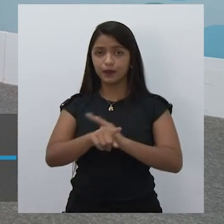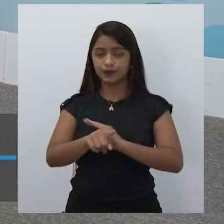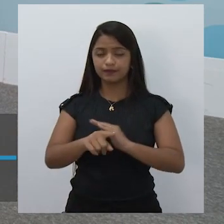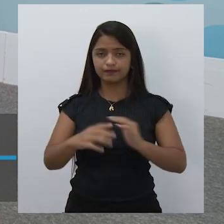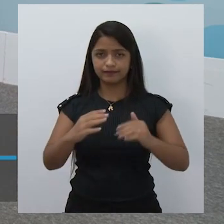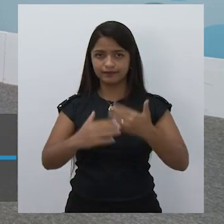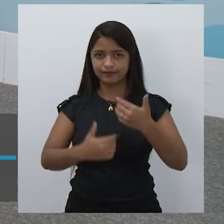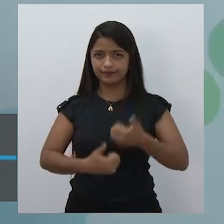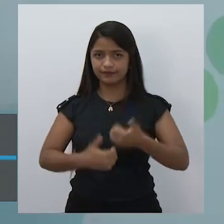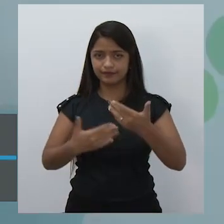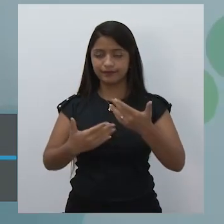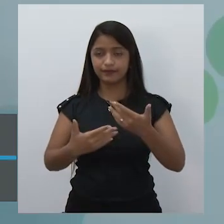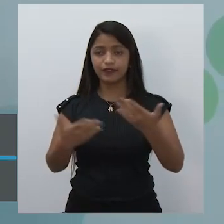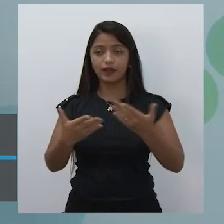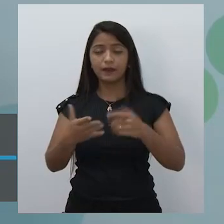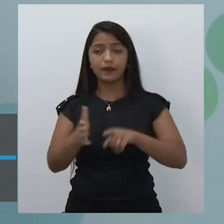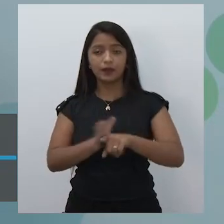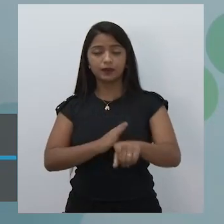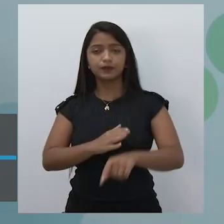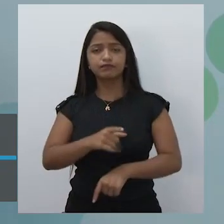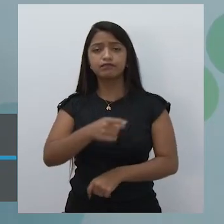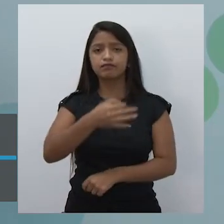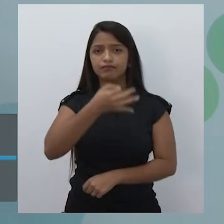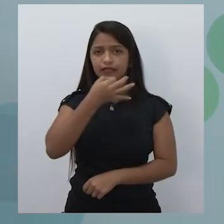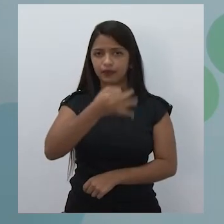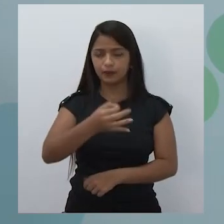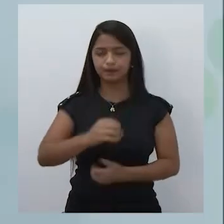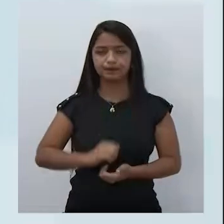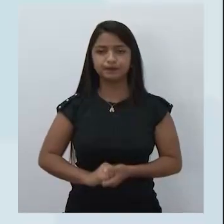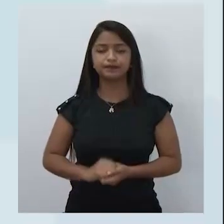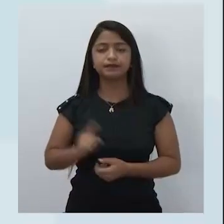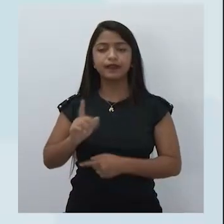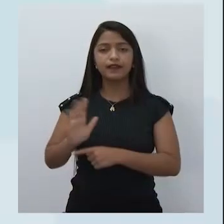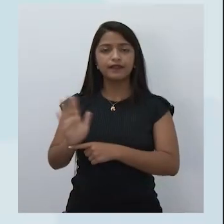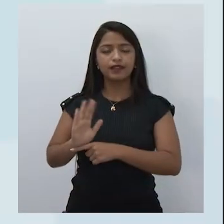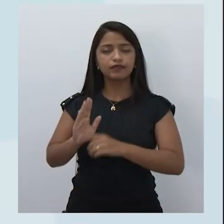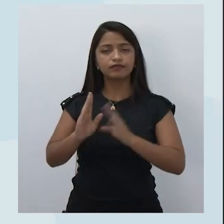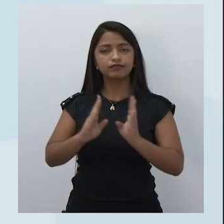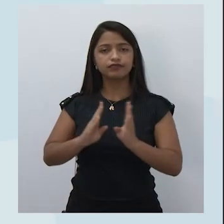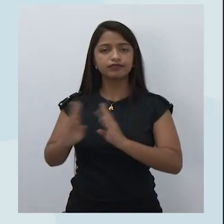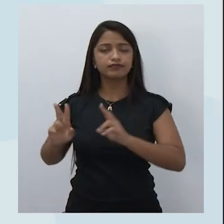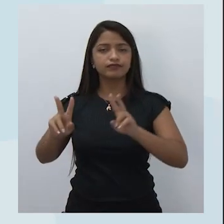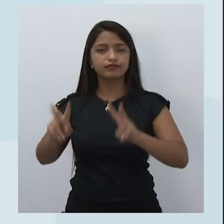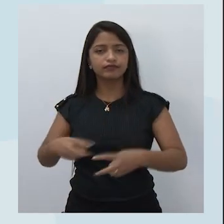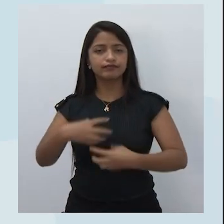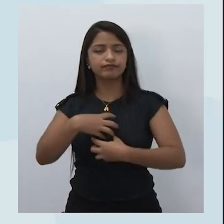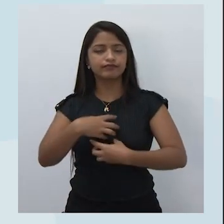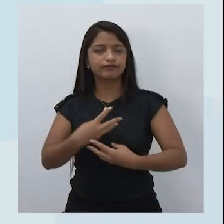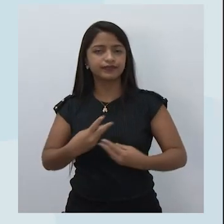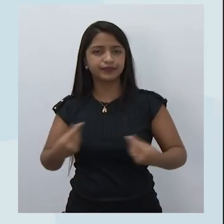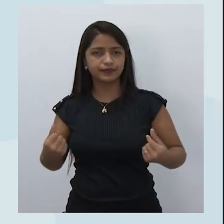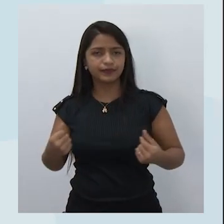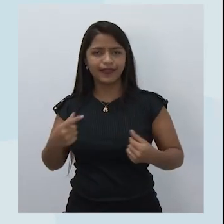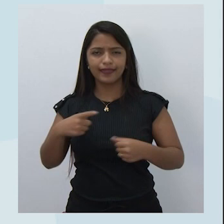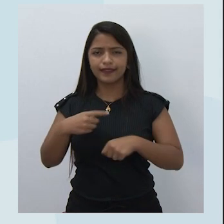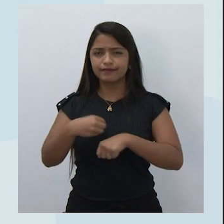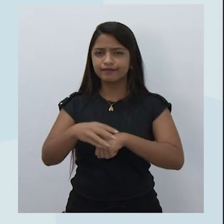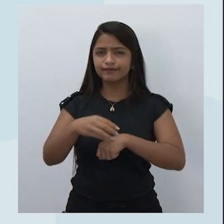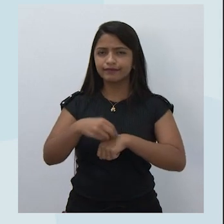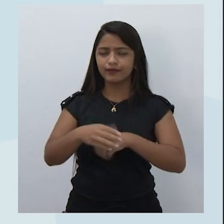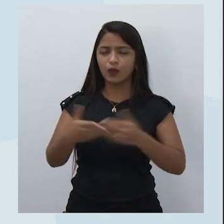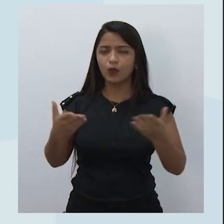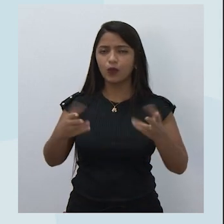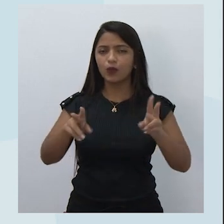chat... A pergunta, na sua opinião, o vídeo de sensibilização traz pistas sobre o tema que será priorizado